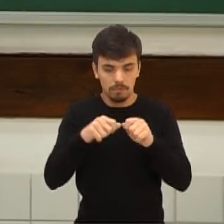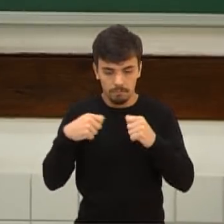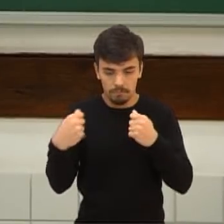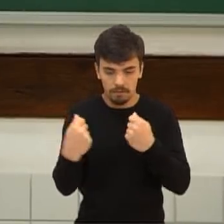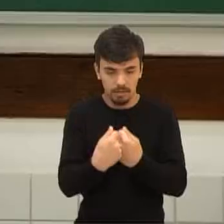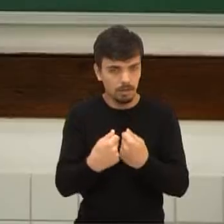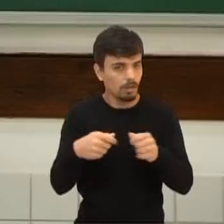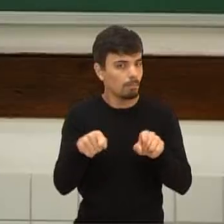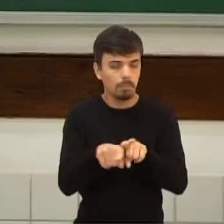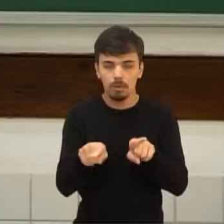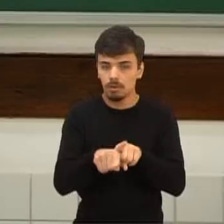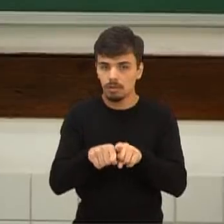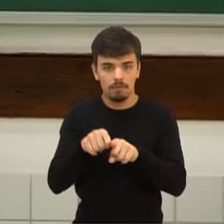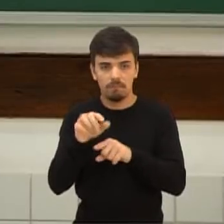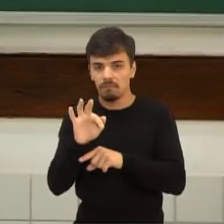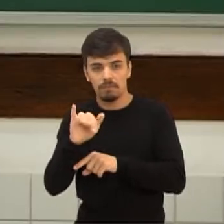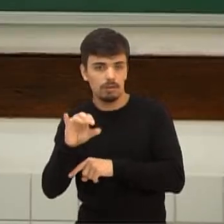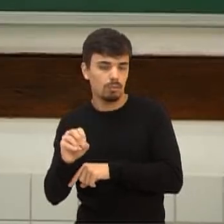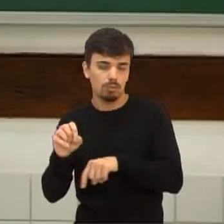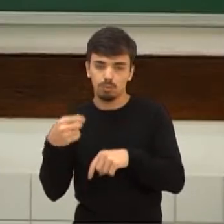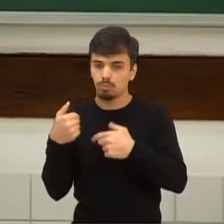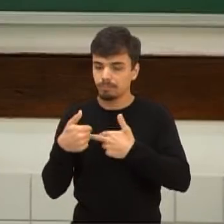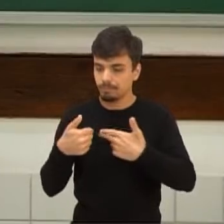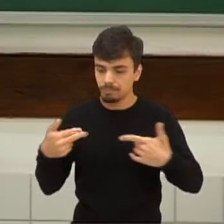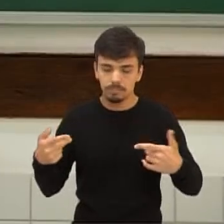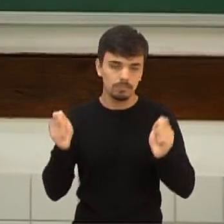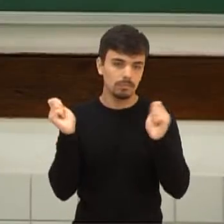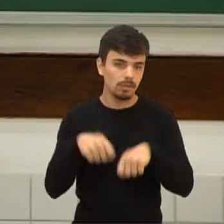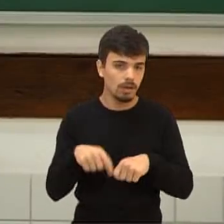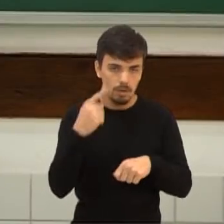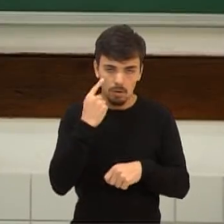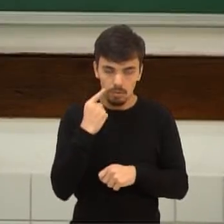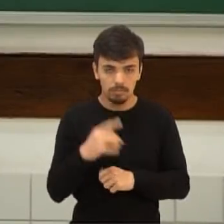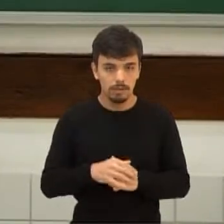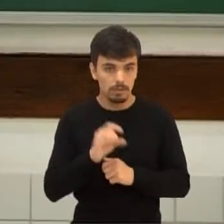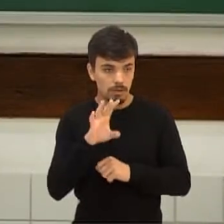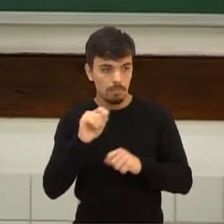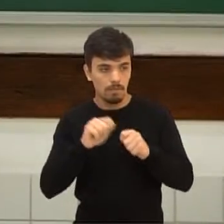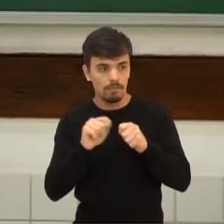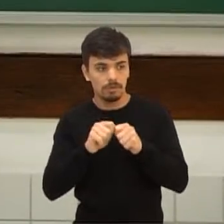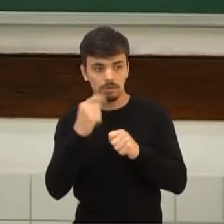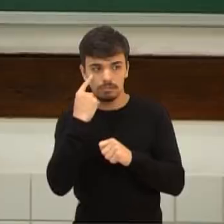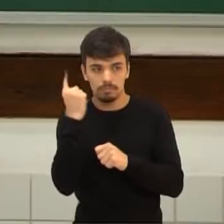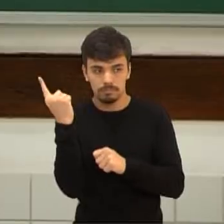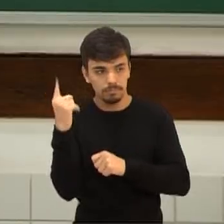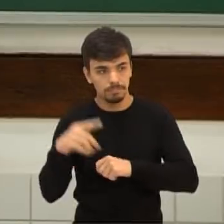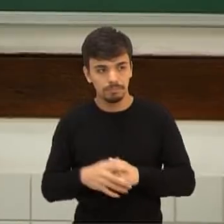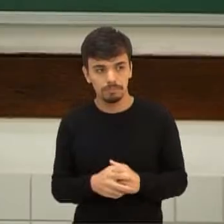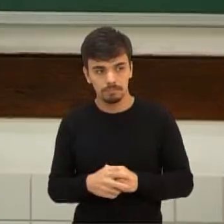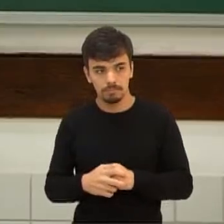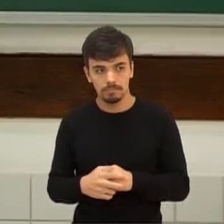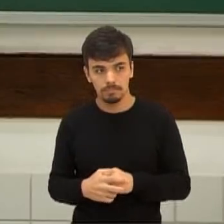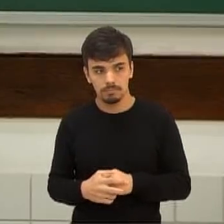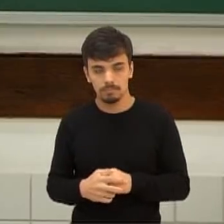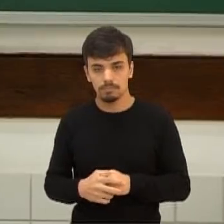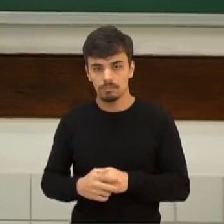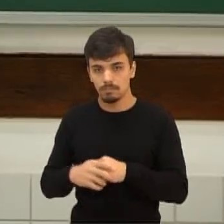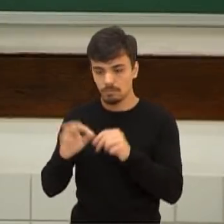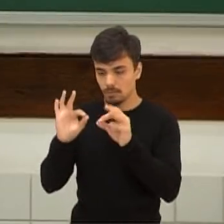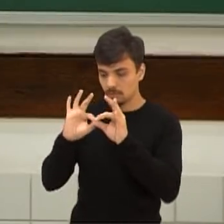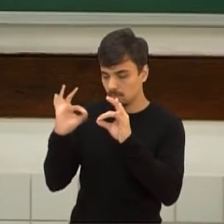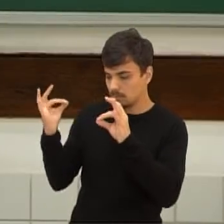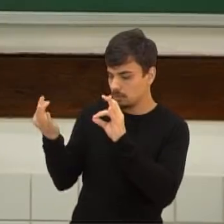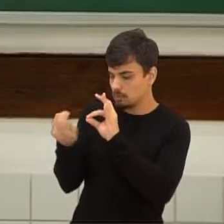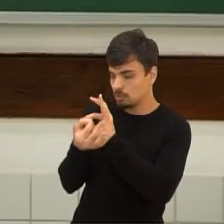barbante, pode ser fita, pode ser fio, qualquer um que você consiga, só para fazer isso aqui, ó, medir o contorno